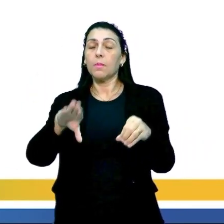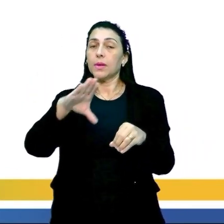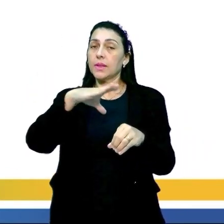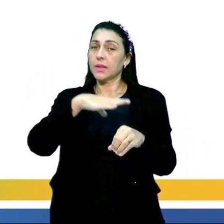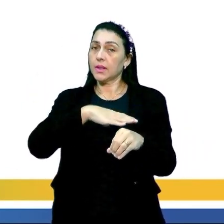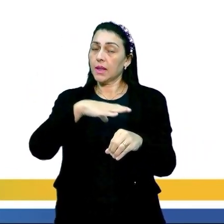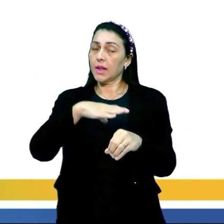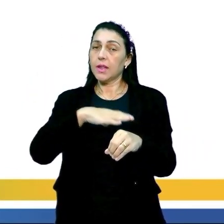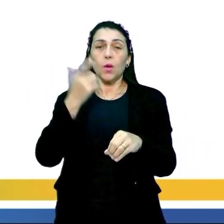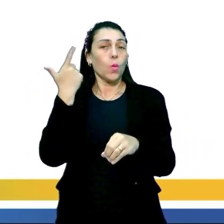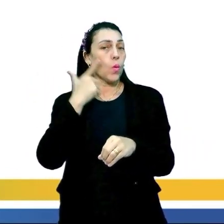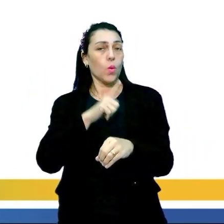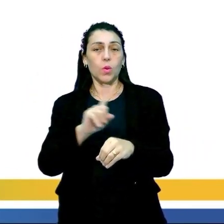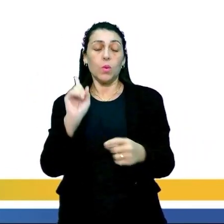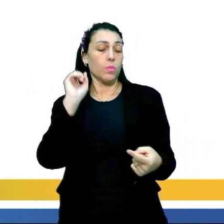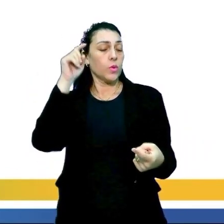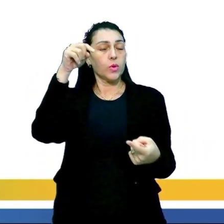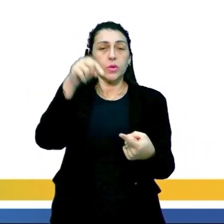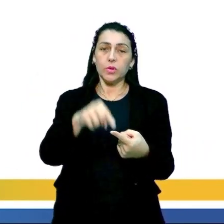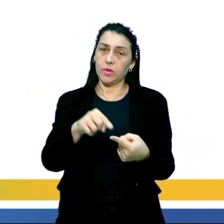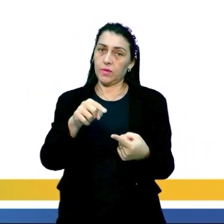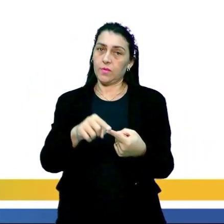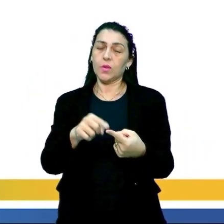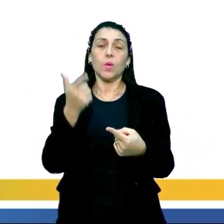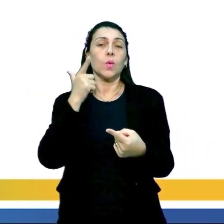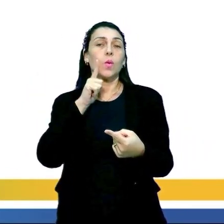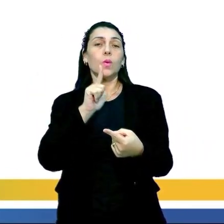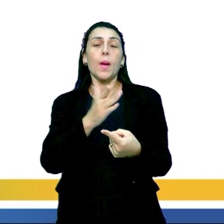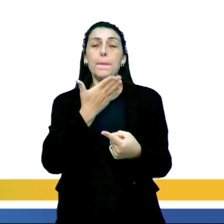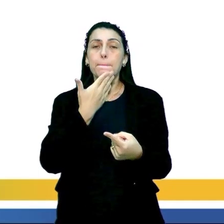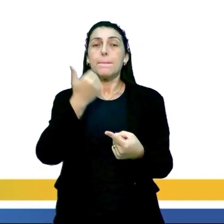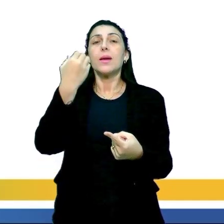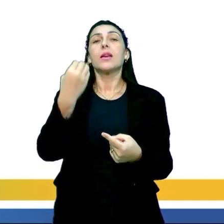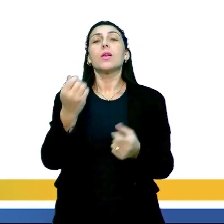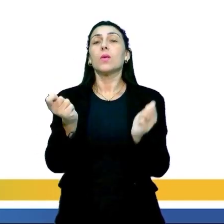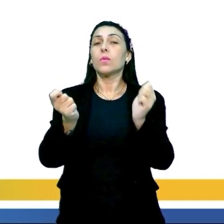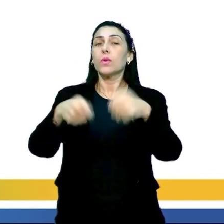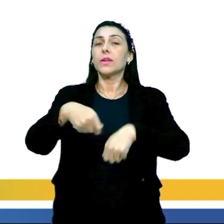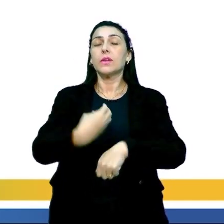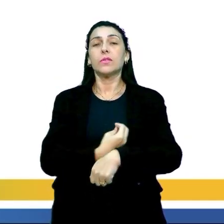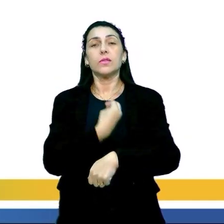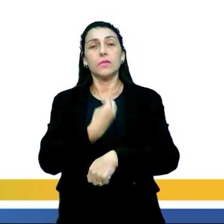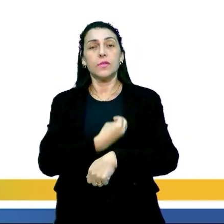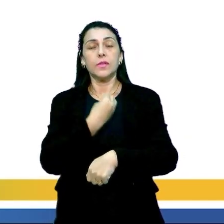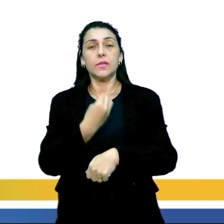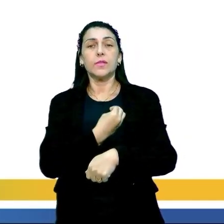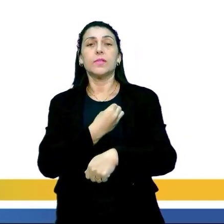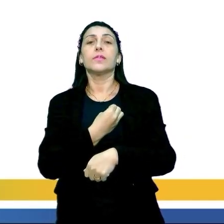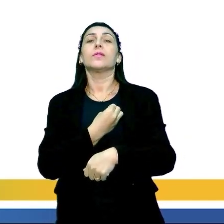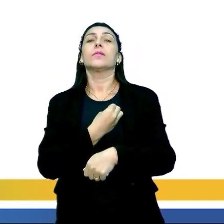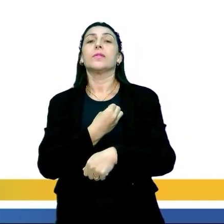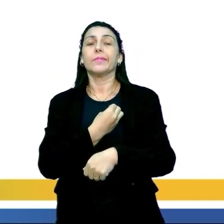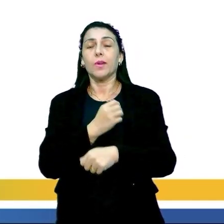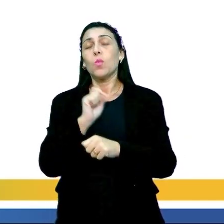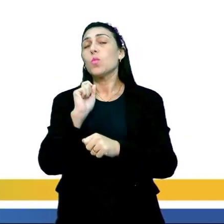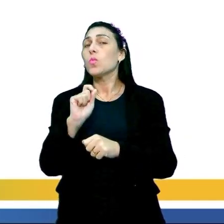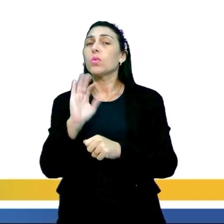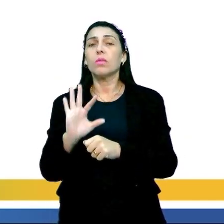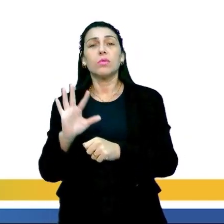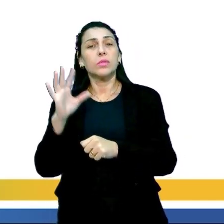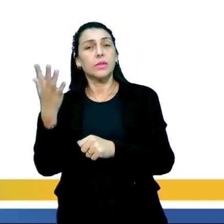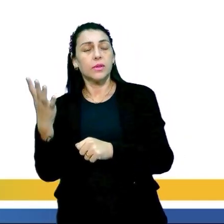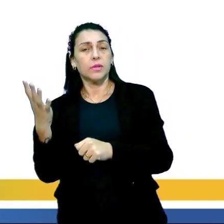e nem sempre conseguiam o objetivo de conseguirem uma melhor condição de vida. Então acabavam sendo submetidas